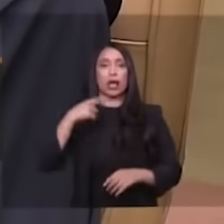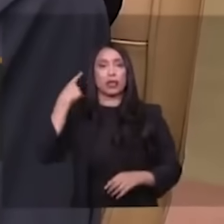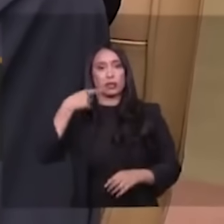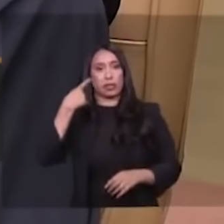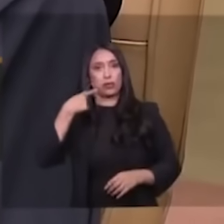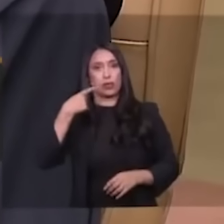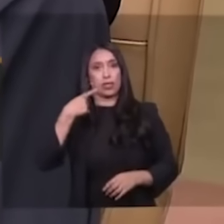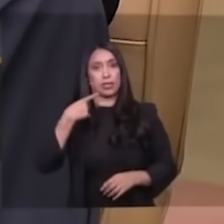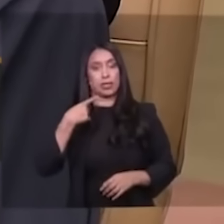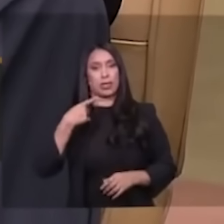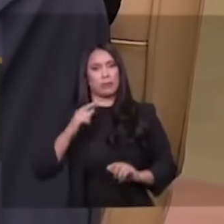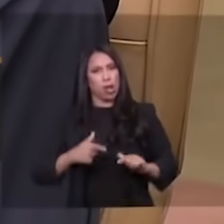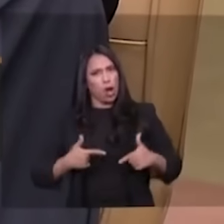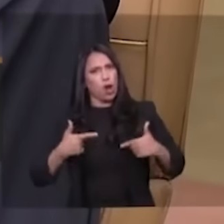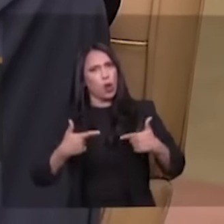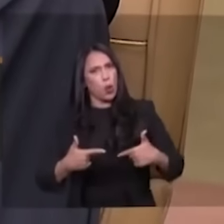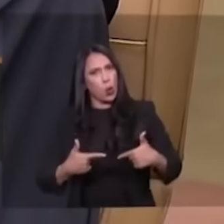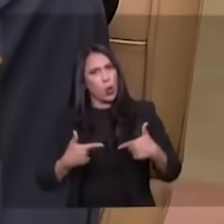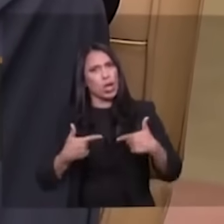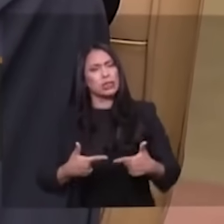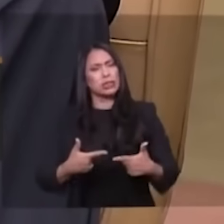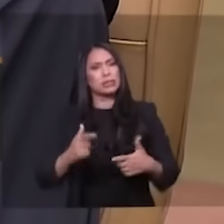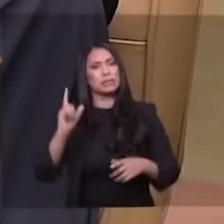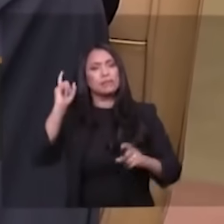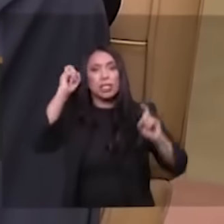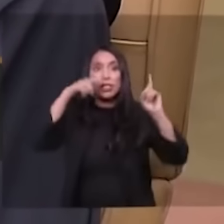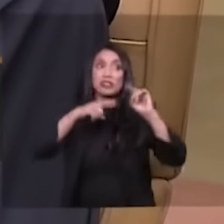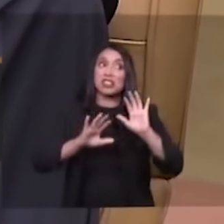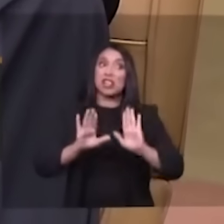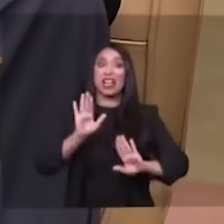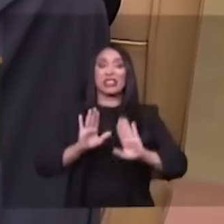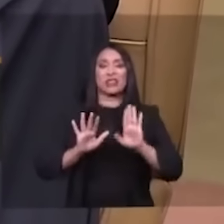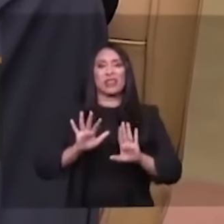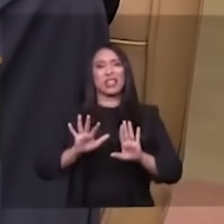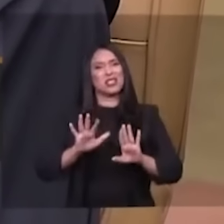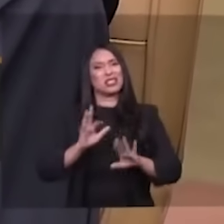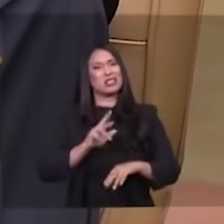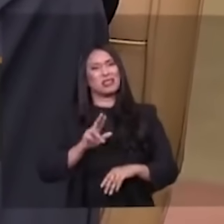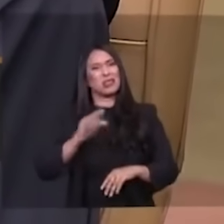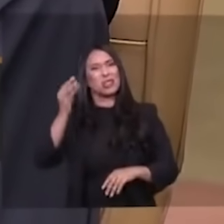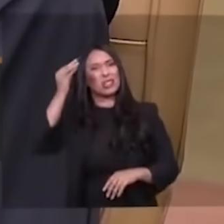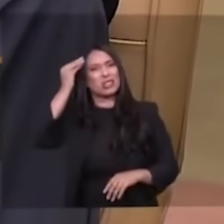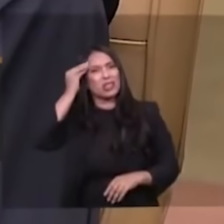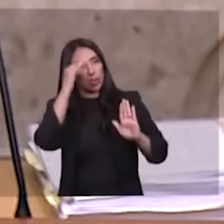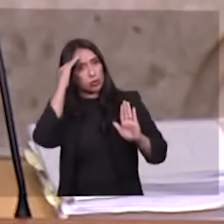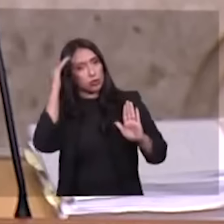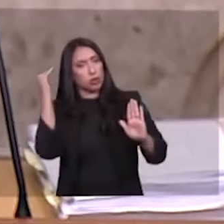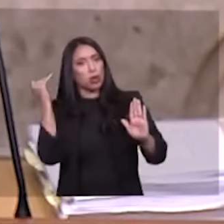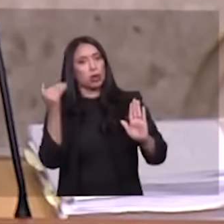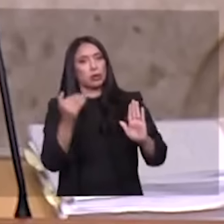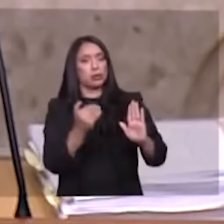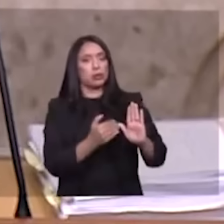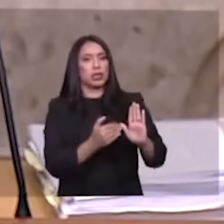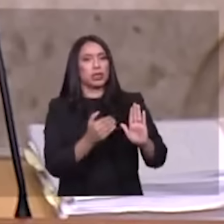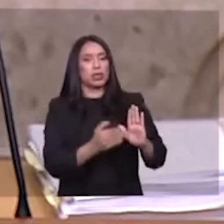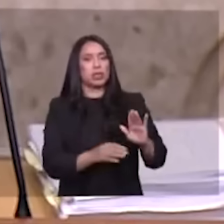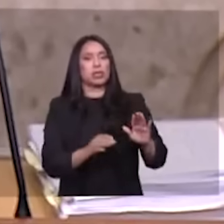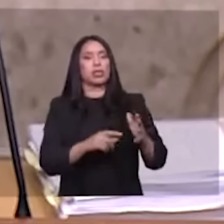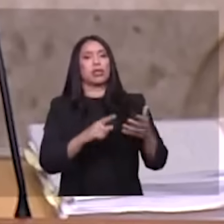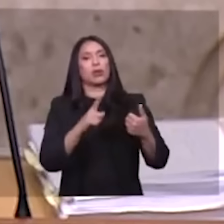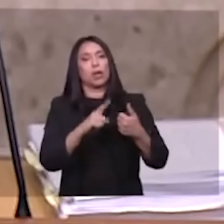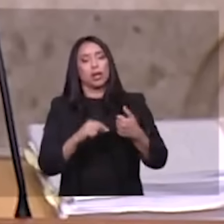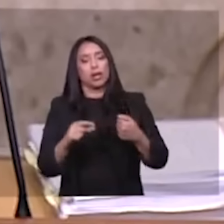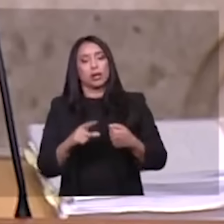segundo indicado do presidente na atual gestão. O primeiro foi Cristiano Zanin, advogado de Lula na Lava Jato. Se for aprovado no